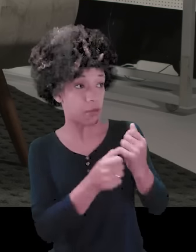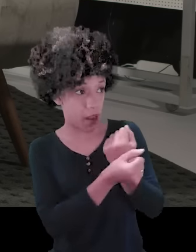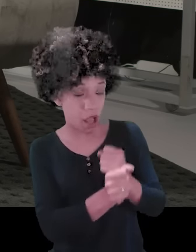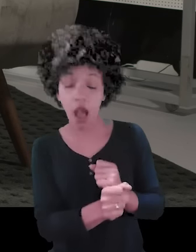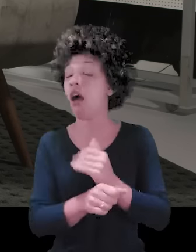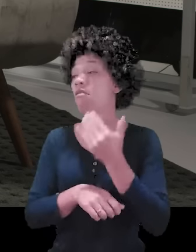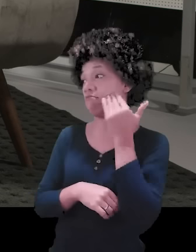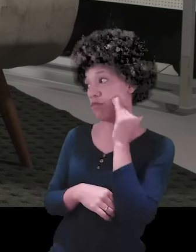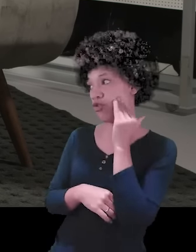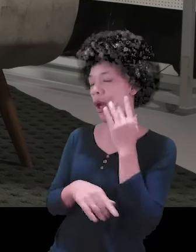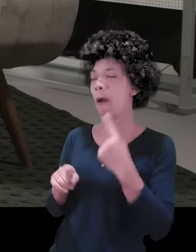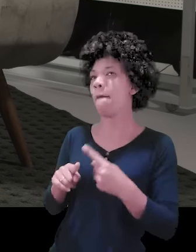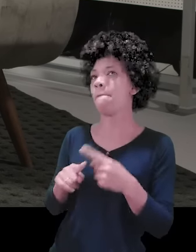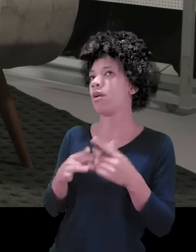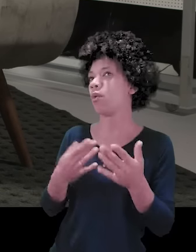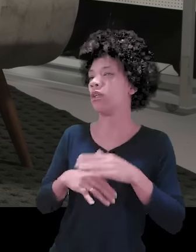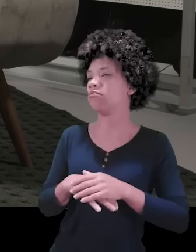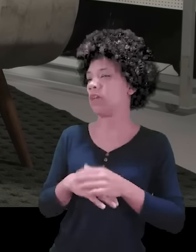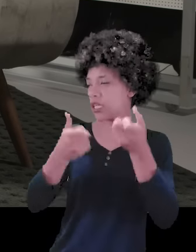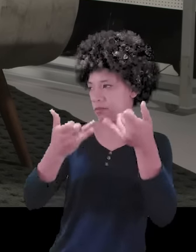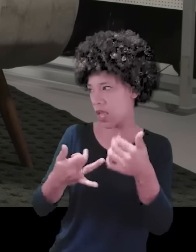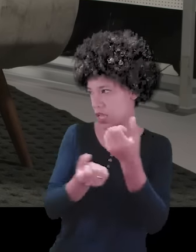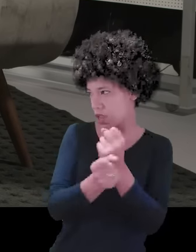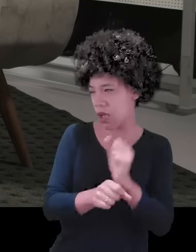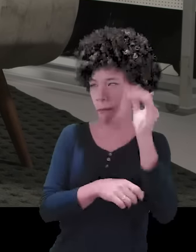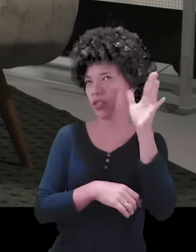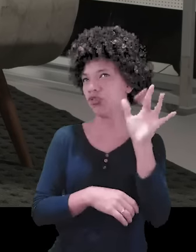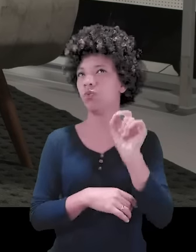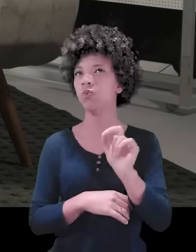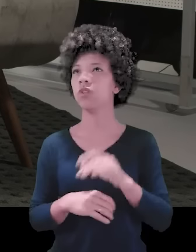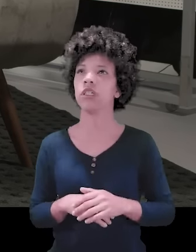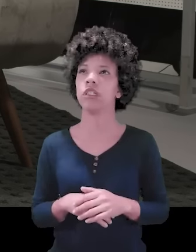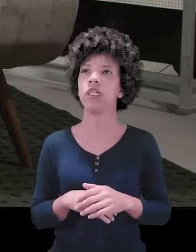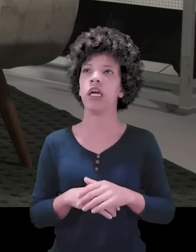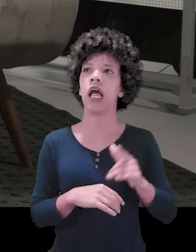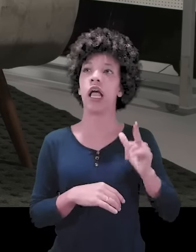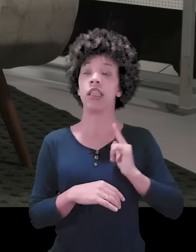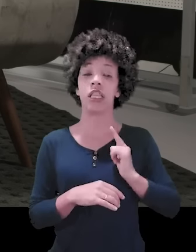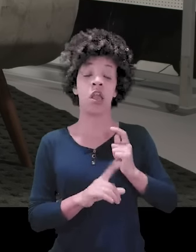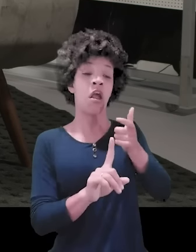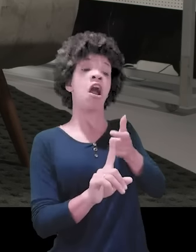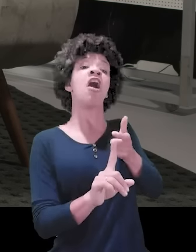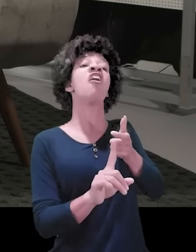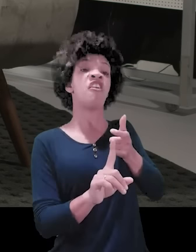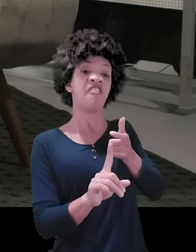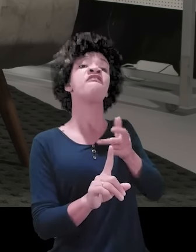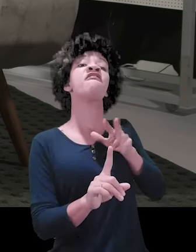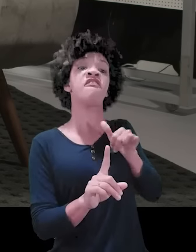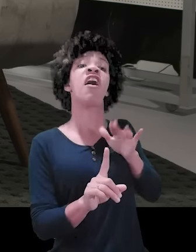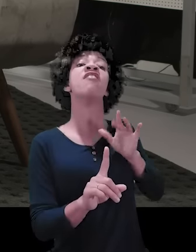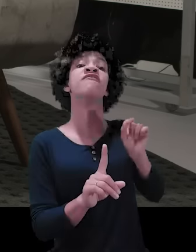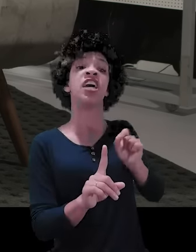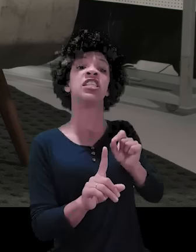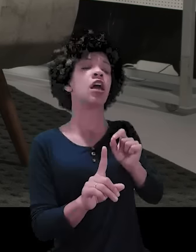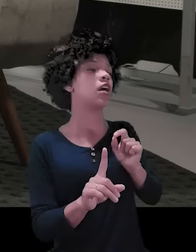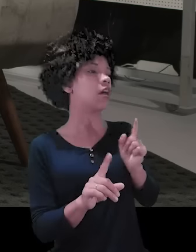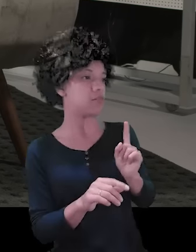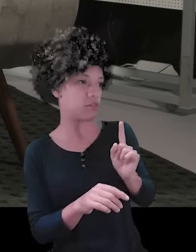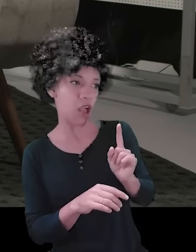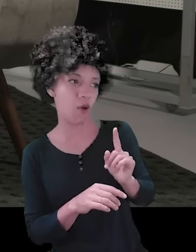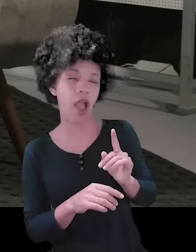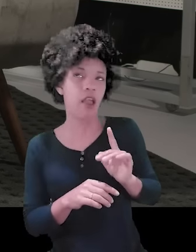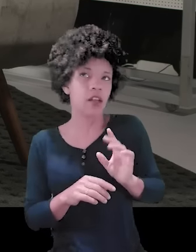Ah entendi porque quando a gente fala escravidão a gente imagina que aquela coisa que tem um cara com uma arma atrás da pessoa falar vai fazer não é assim não ele